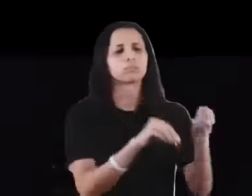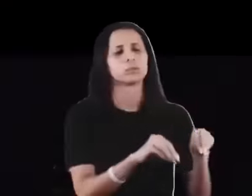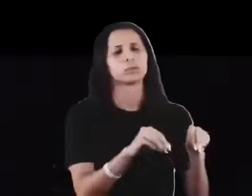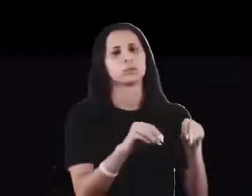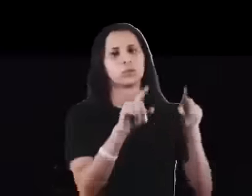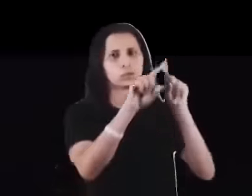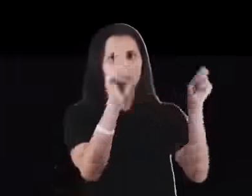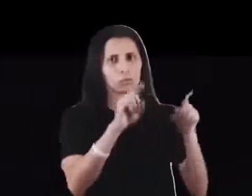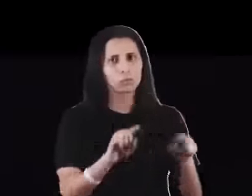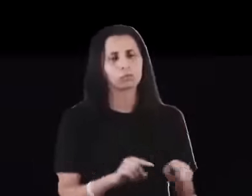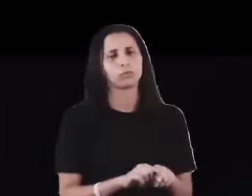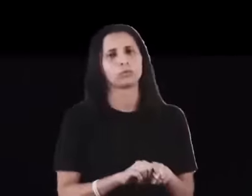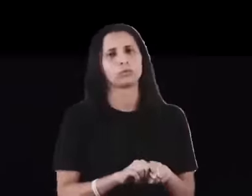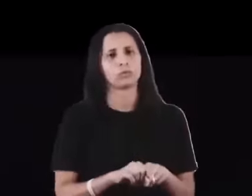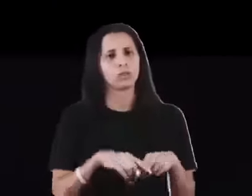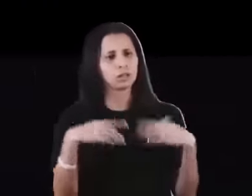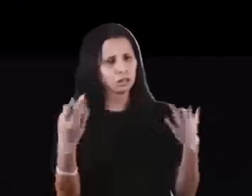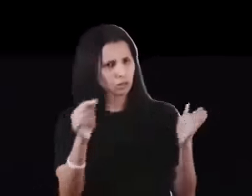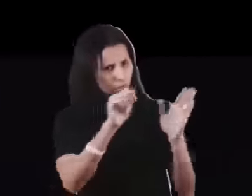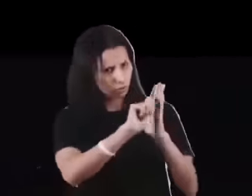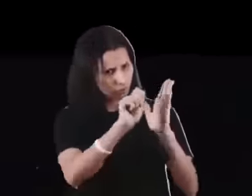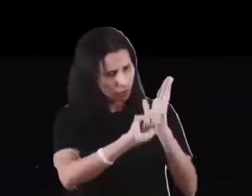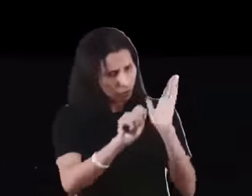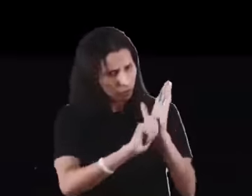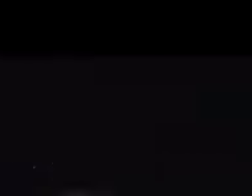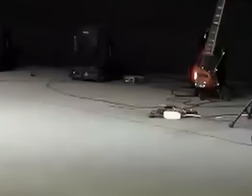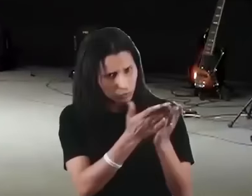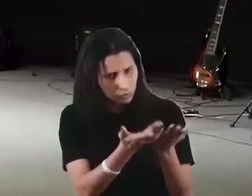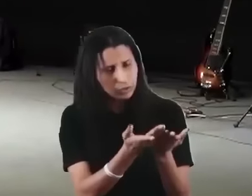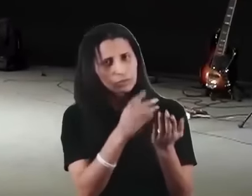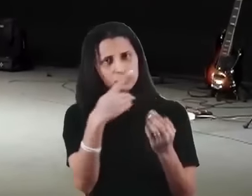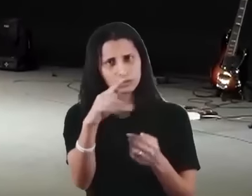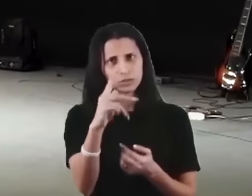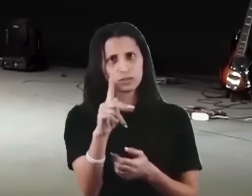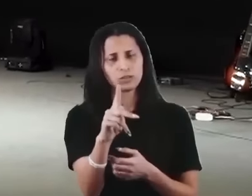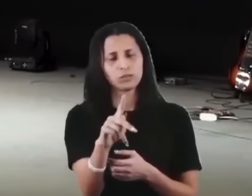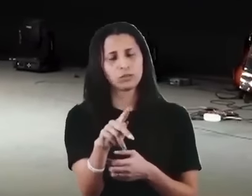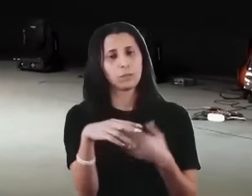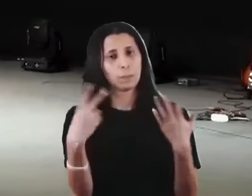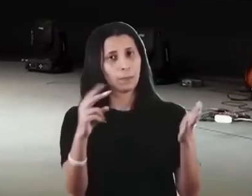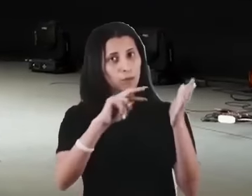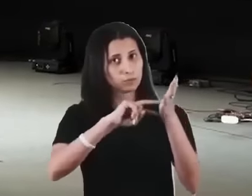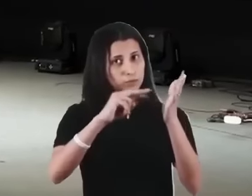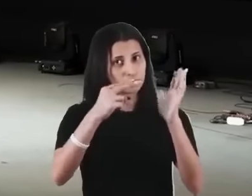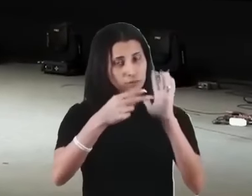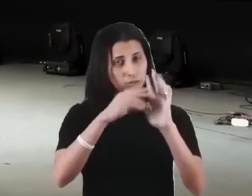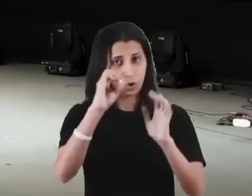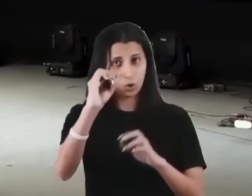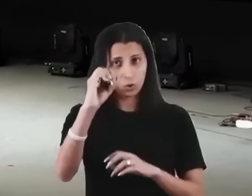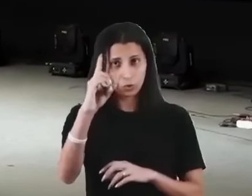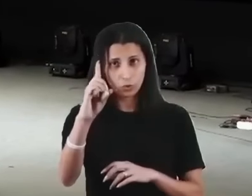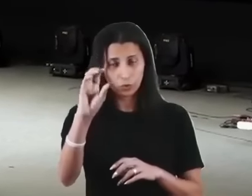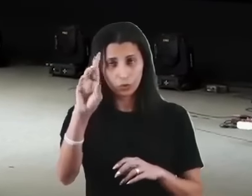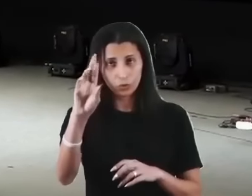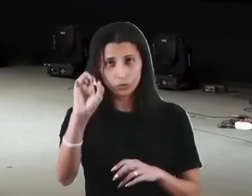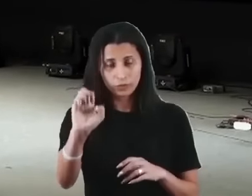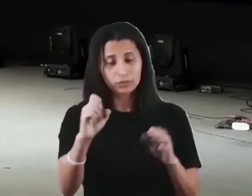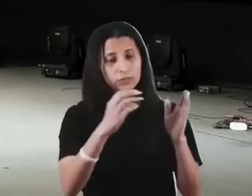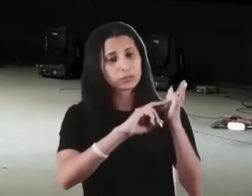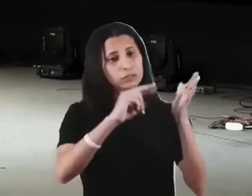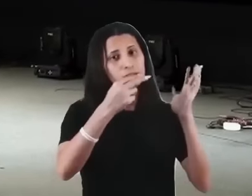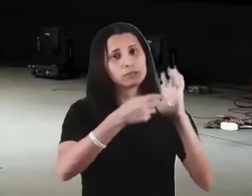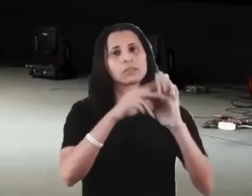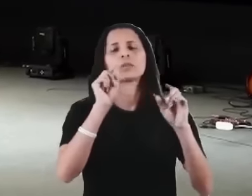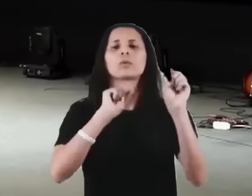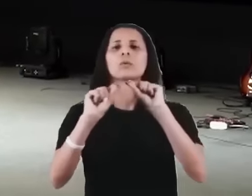estão anotada sem ter o livro no original hebraico a palavra traduzida para o Dri é no é uma